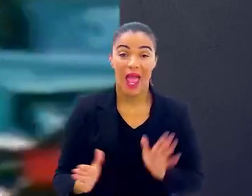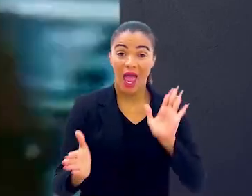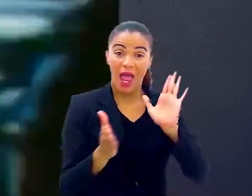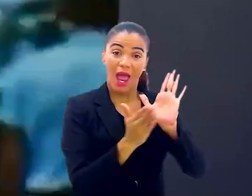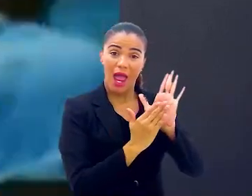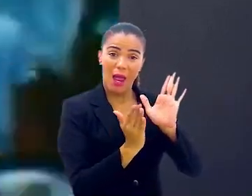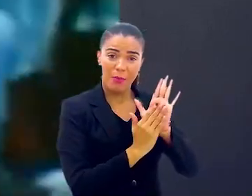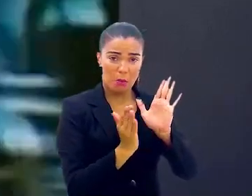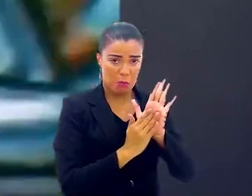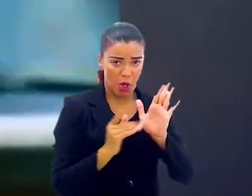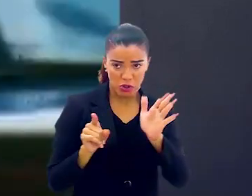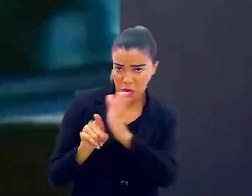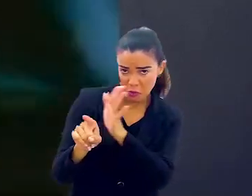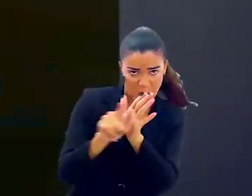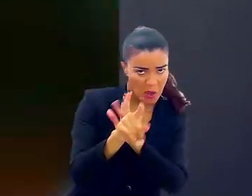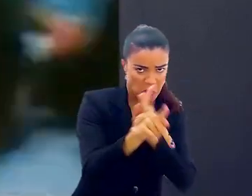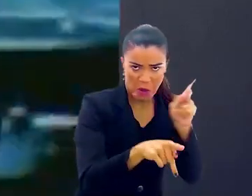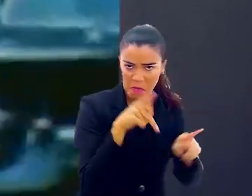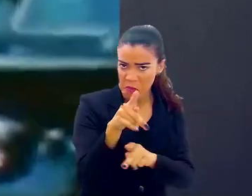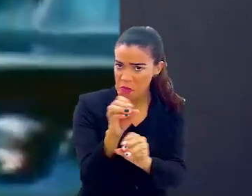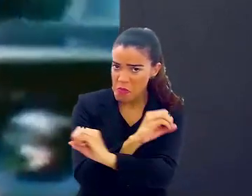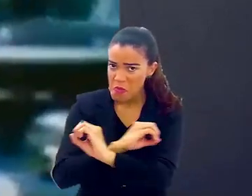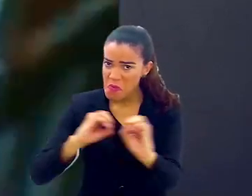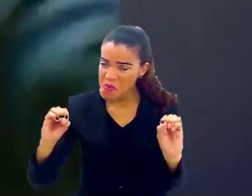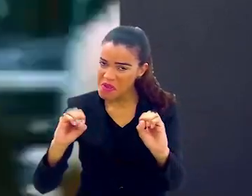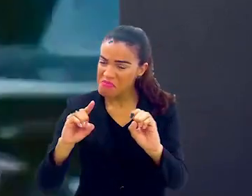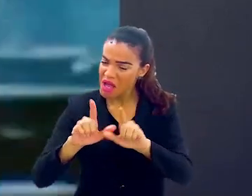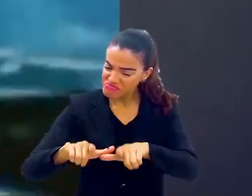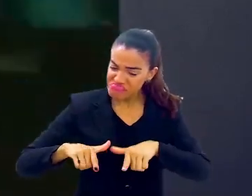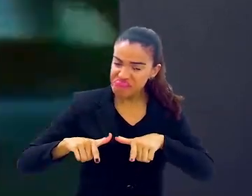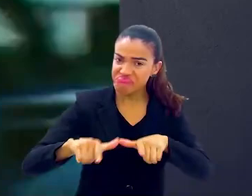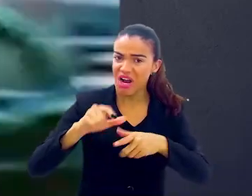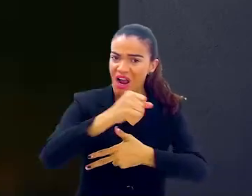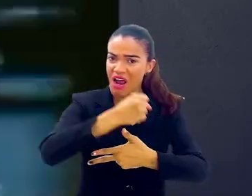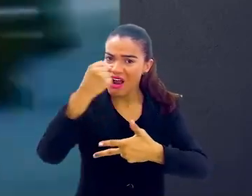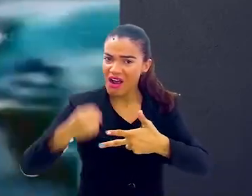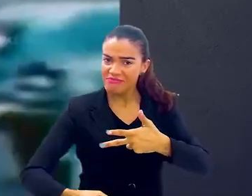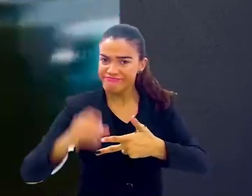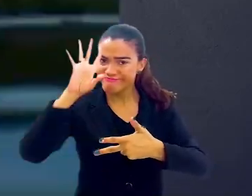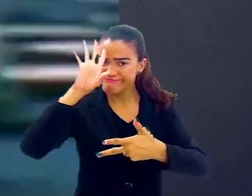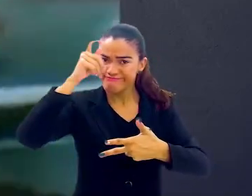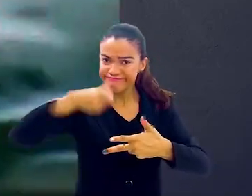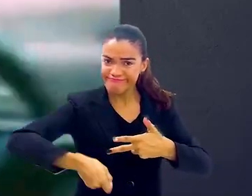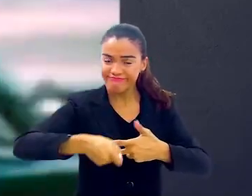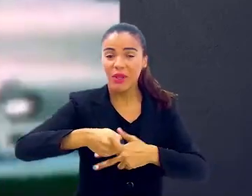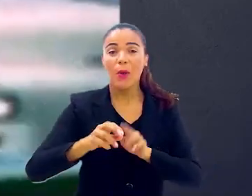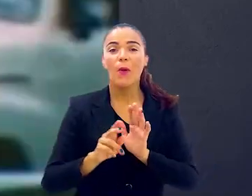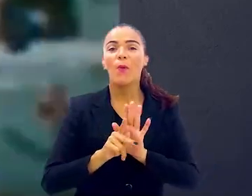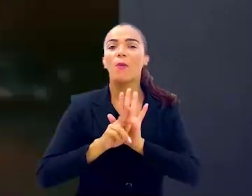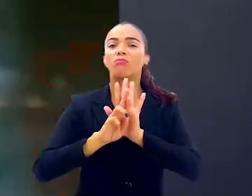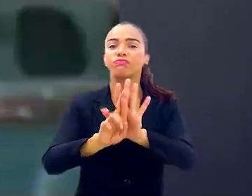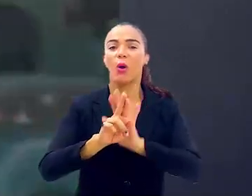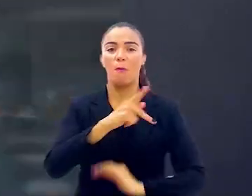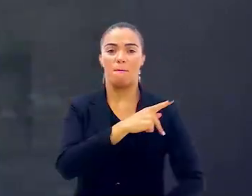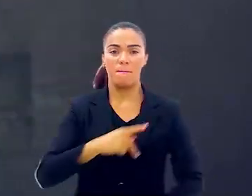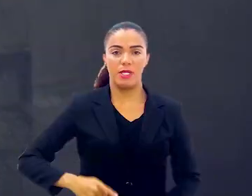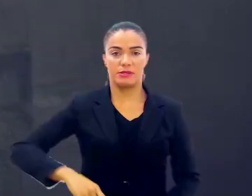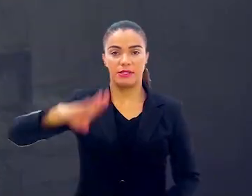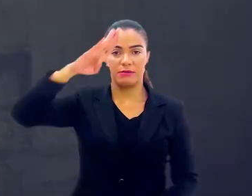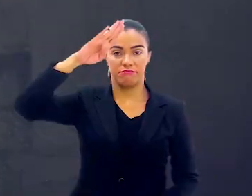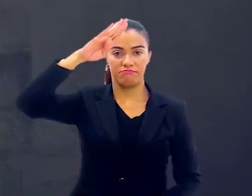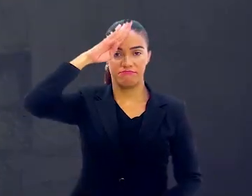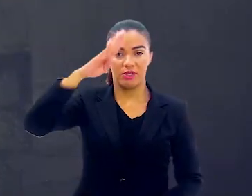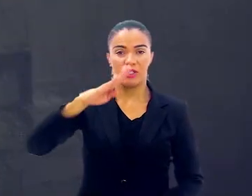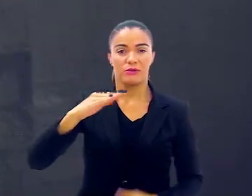A proposta não teve consulta da população e partiu do Poder Executivo, conduzido por um presidente